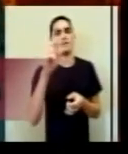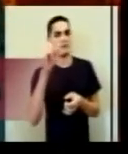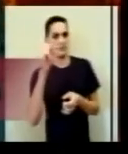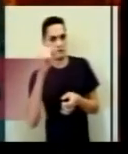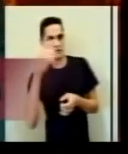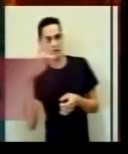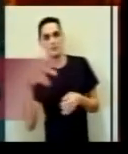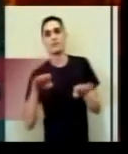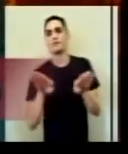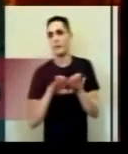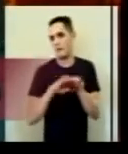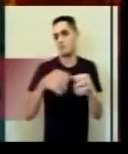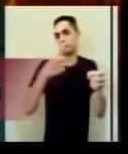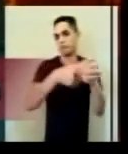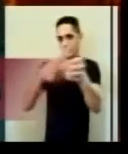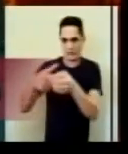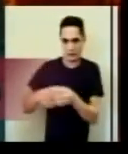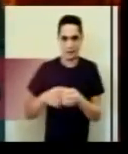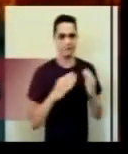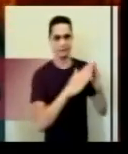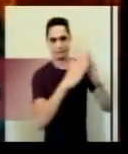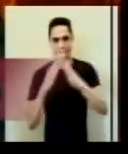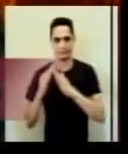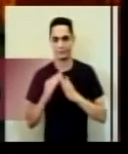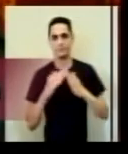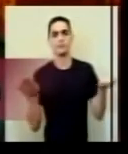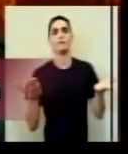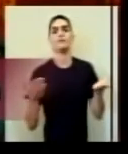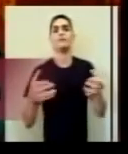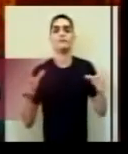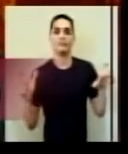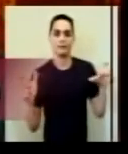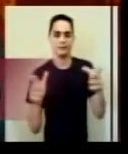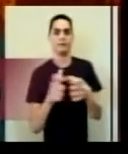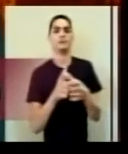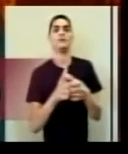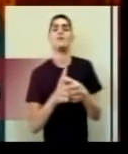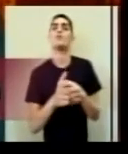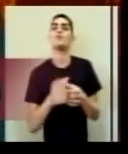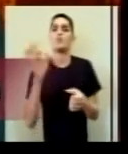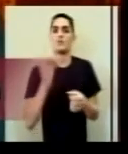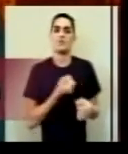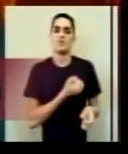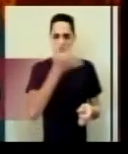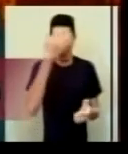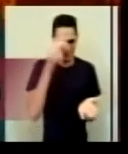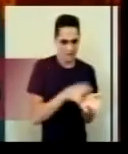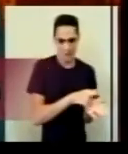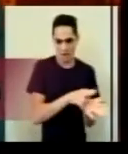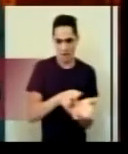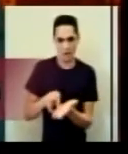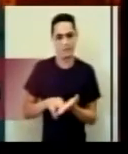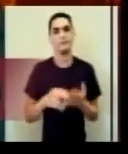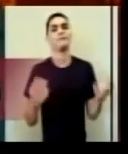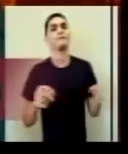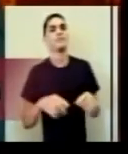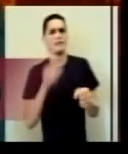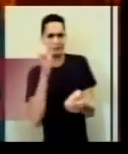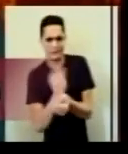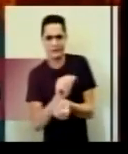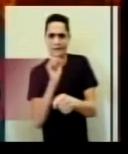novos leitos, tanto na USP como em cidades vizinhas. O que aconteceu com a taxa dela? Diminuiu a taxa